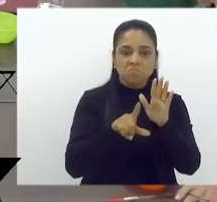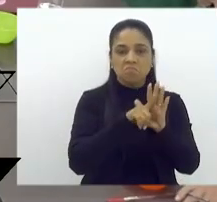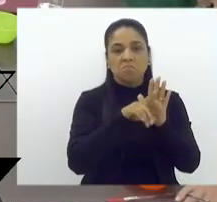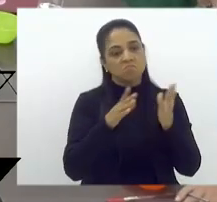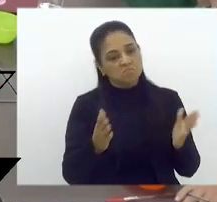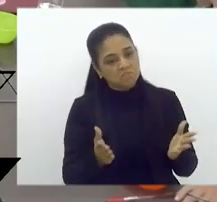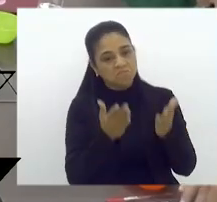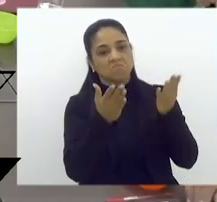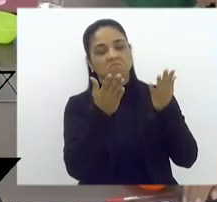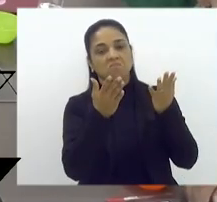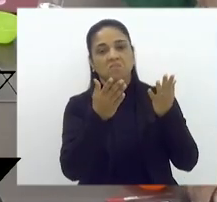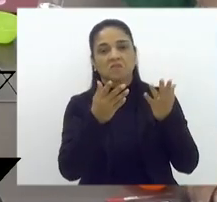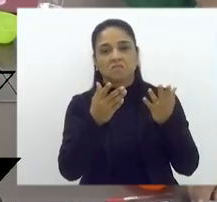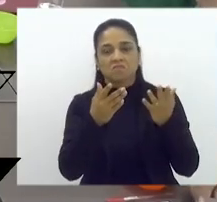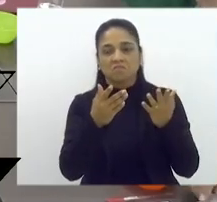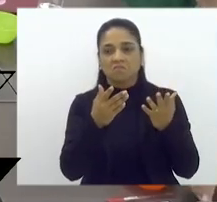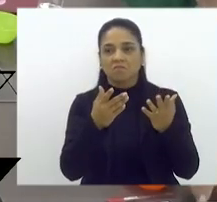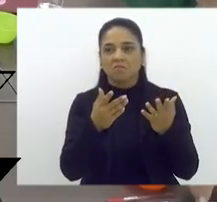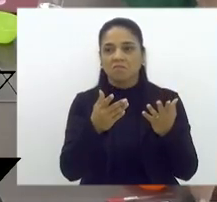enaltecer o projeto.